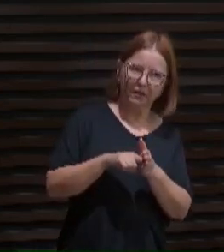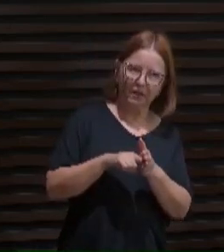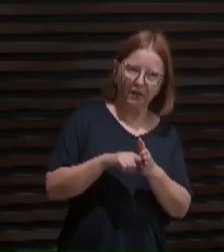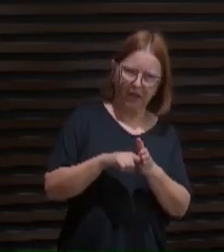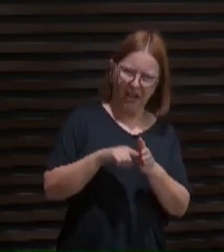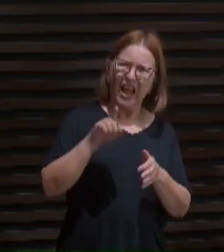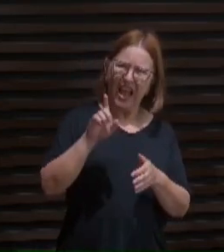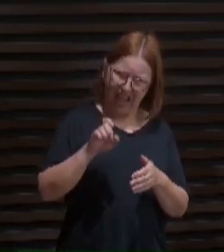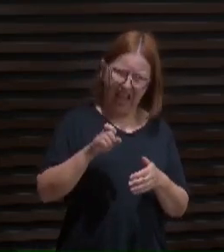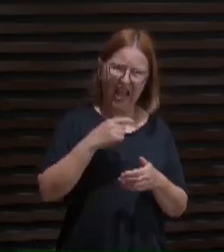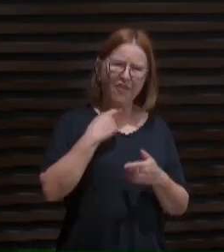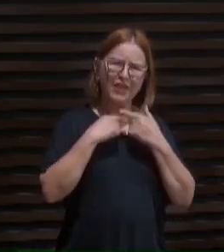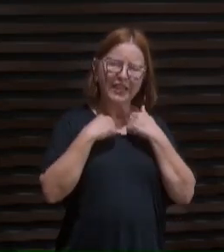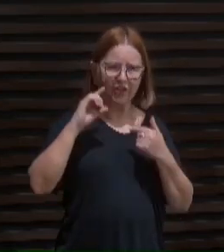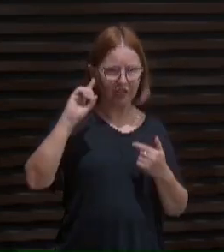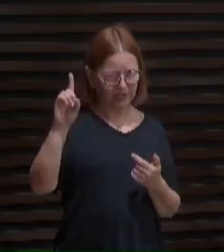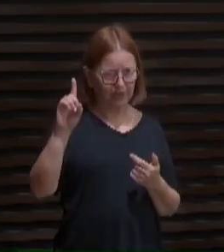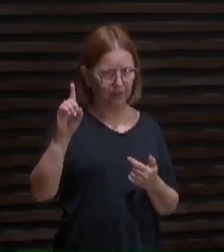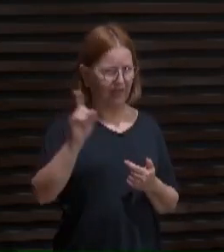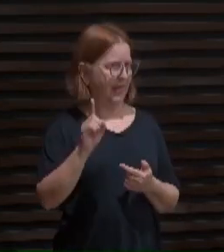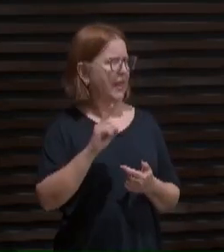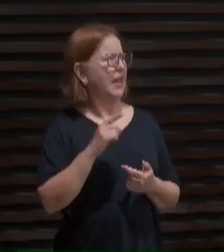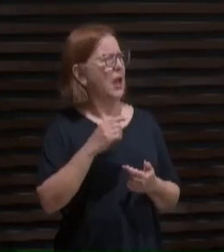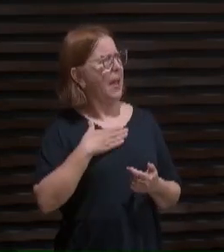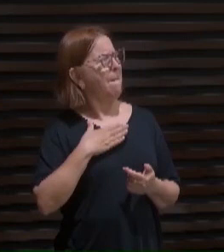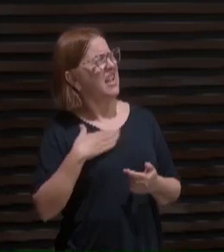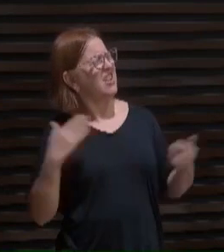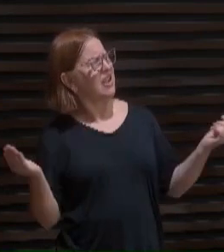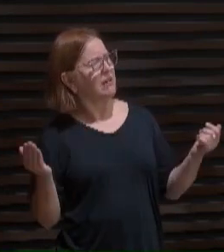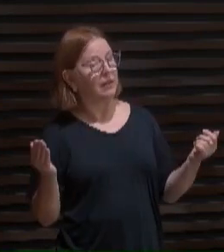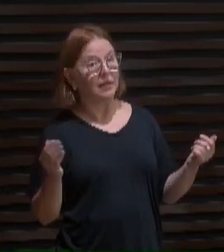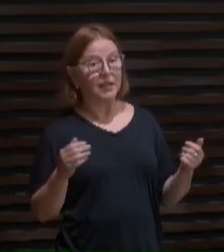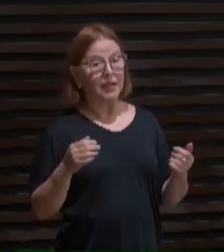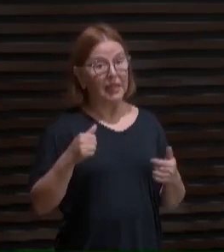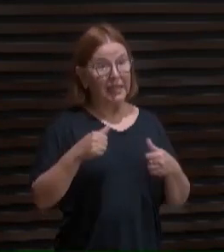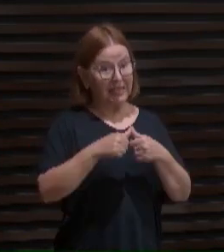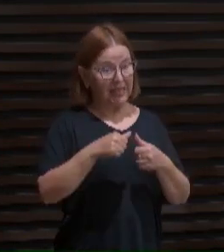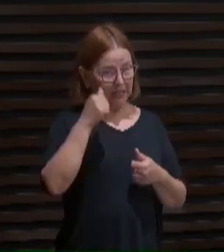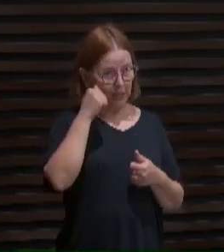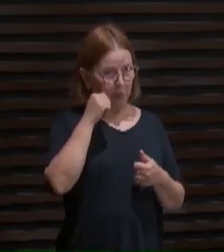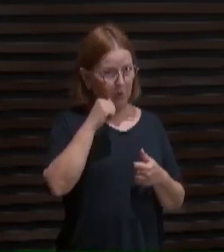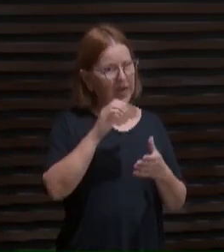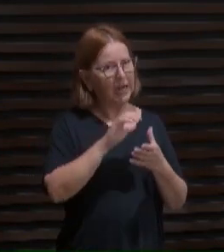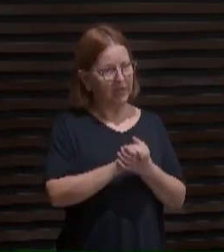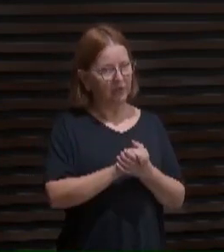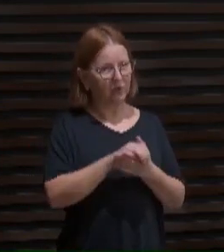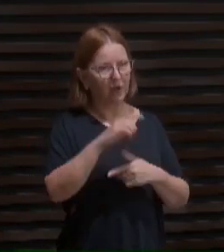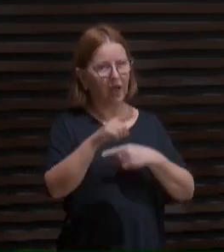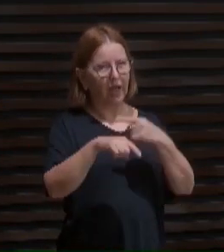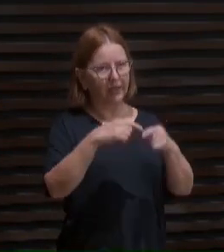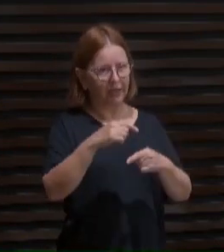minha. Pois é, casou. Casou e depois de um certo tempo ela chegou para mim e disse, pastor, eu digo,